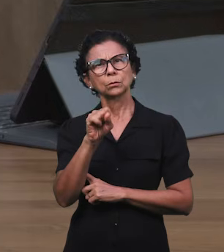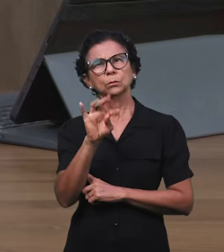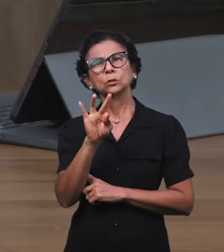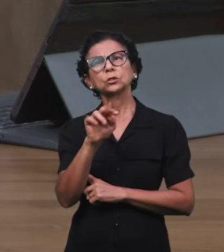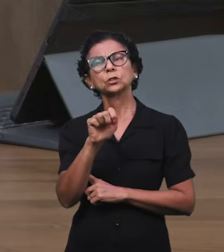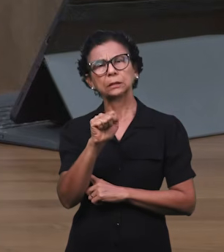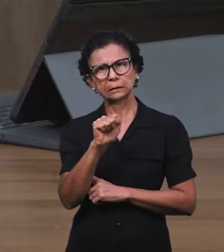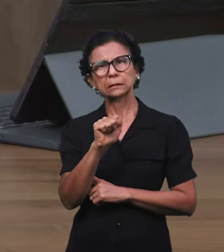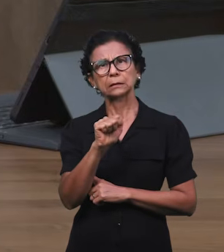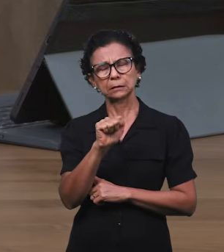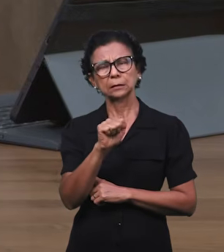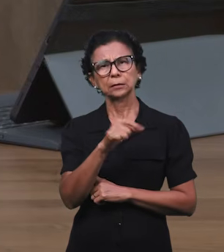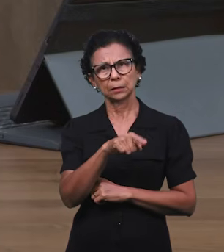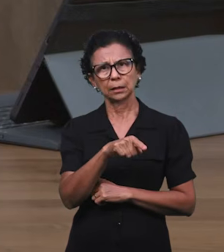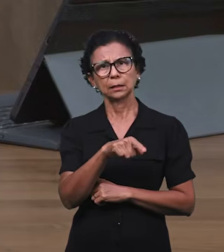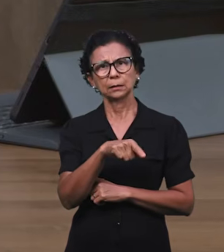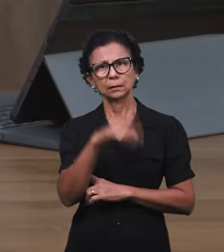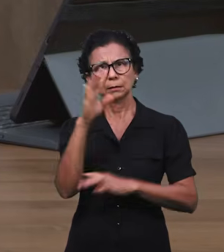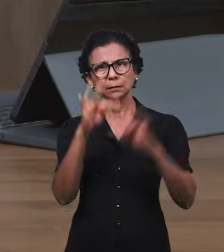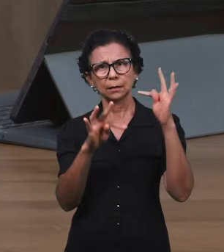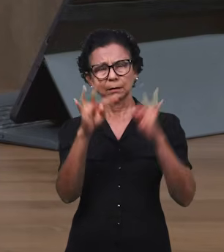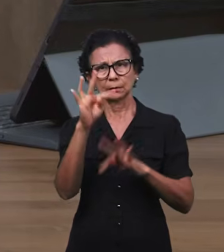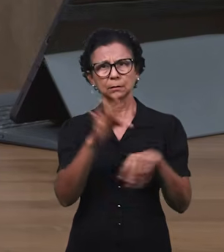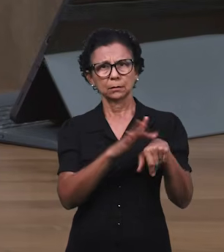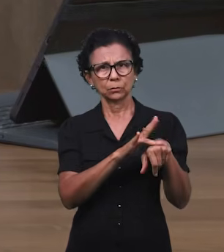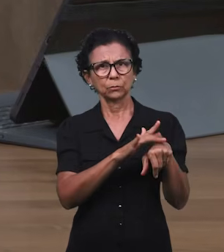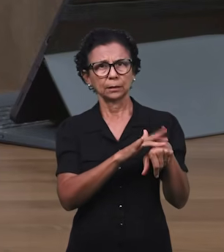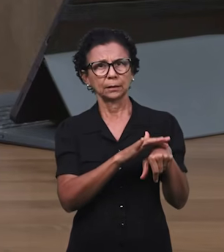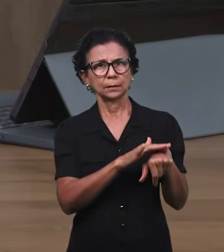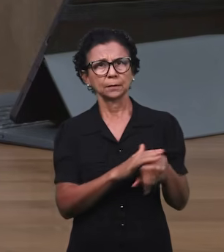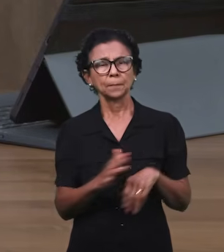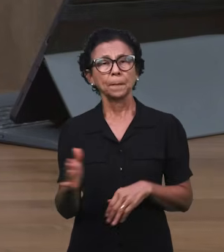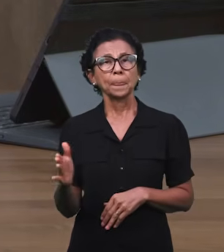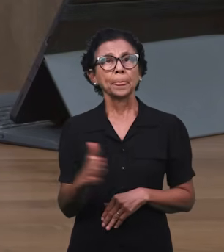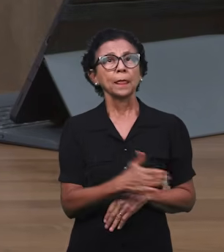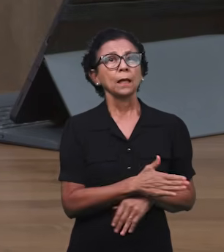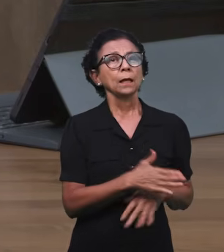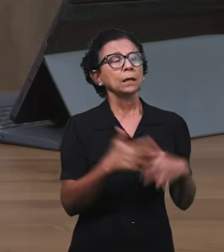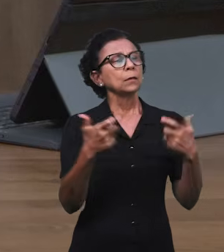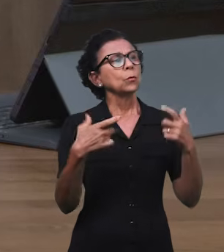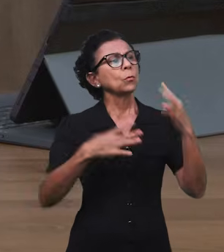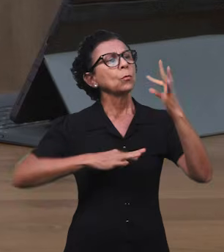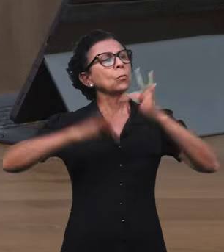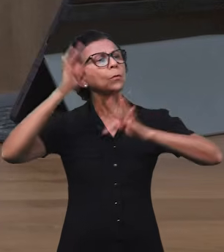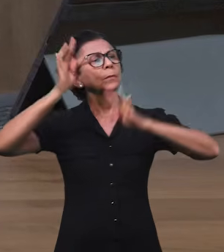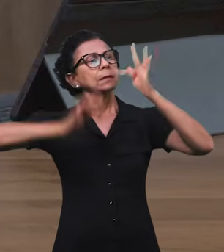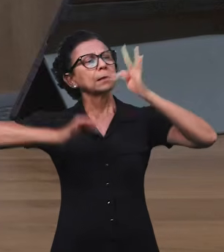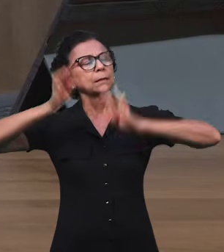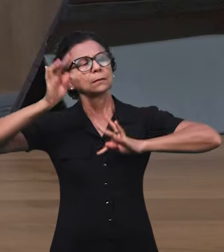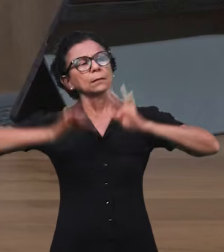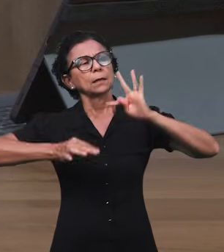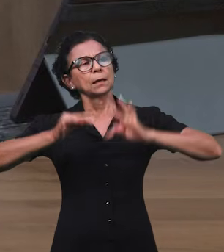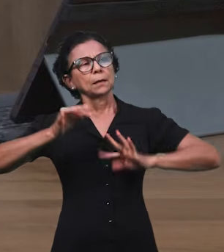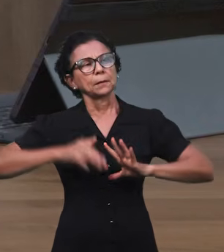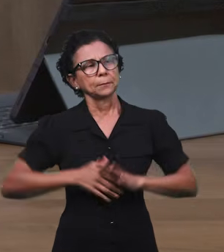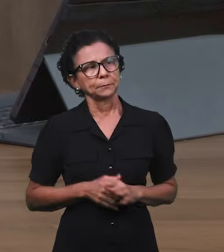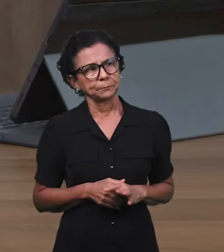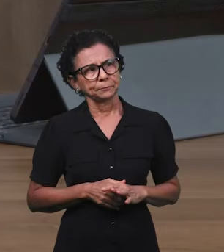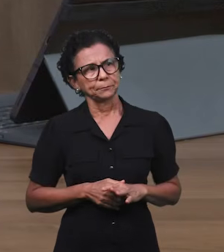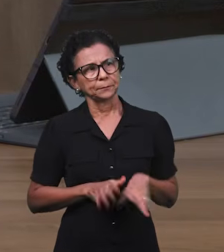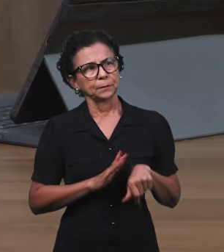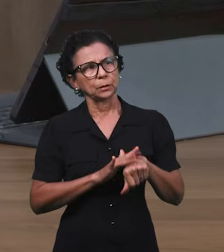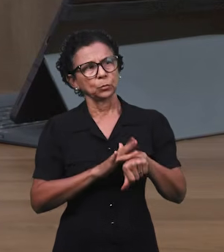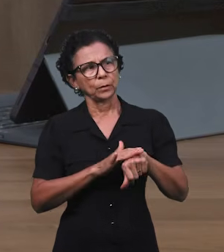de tratamento, doutora, eu queria que você explicasse um pouquinho mais a respeito do tratamento da